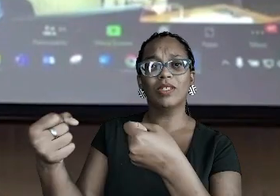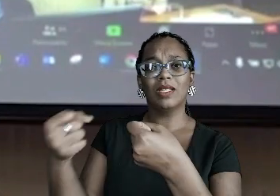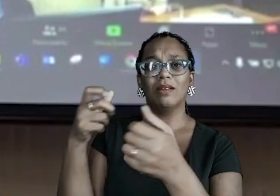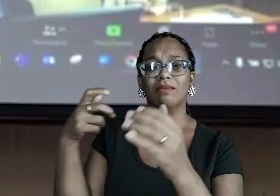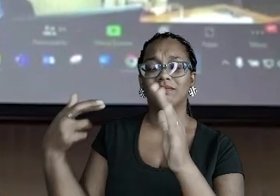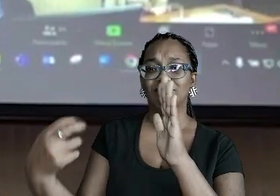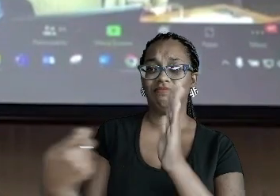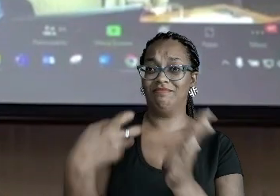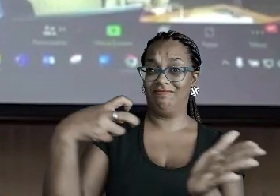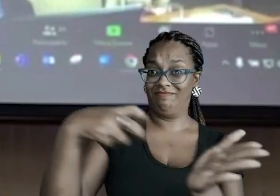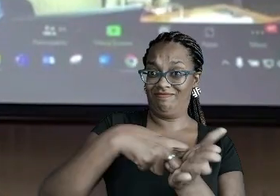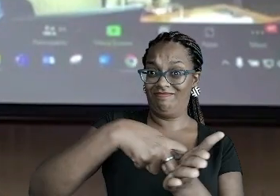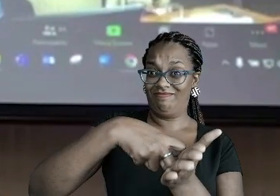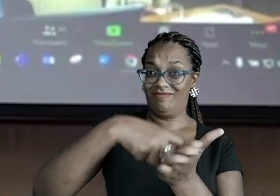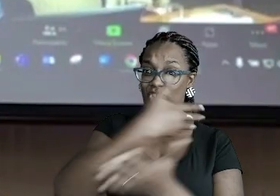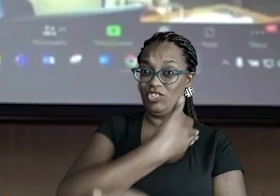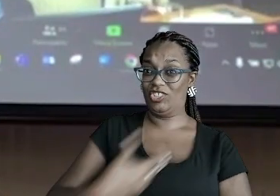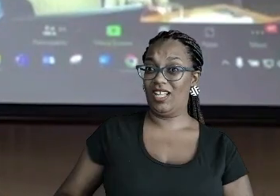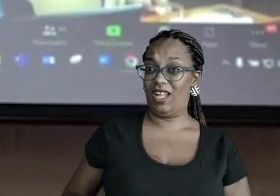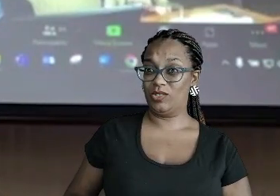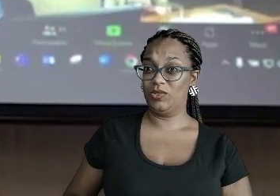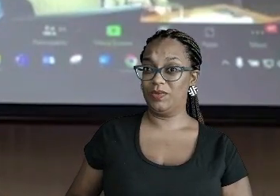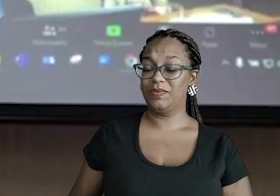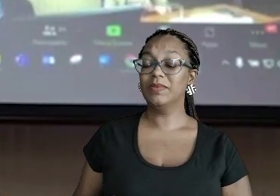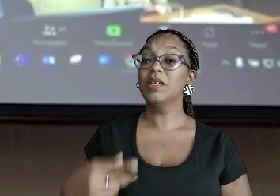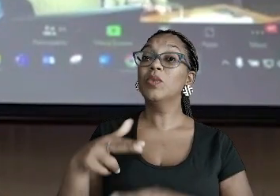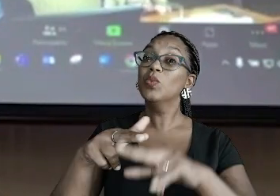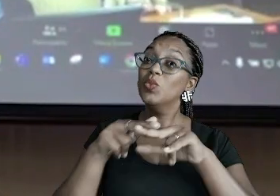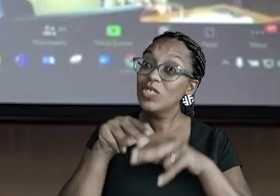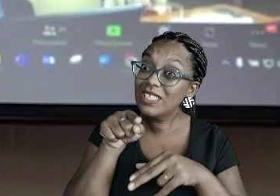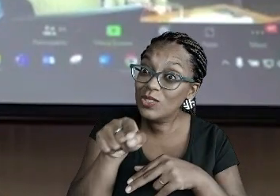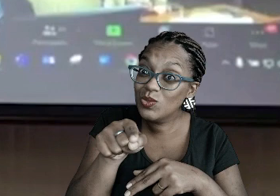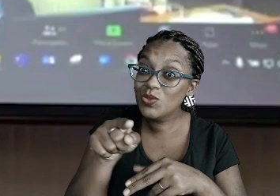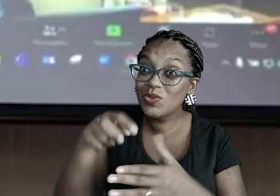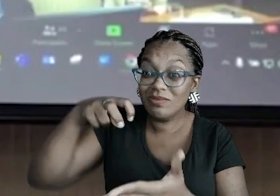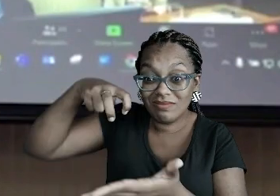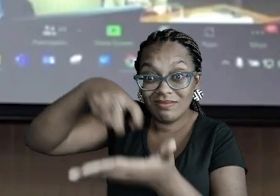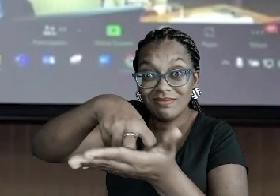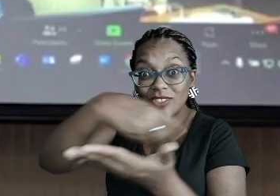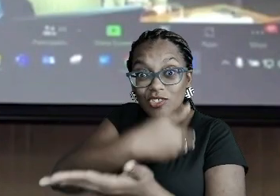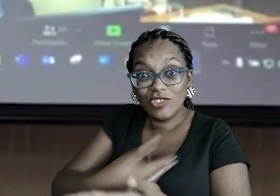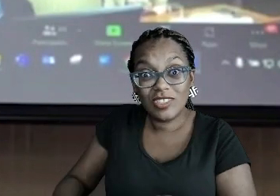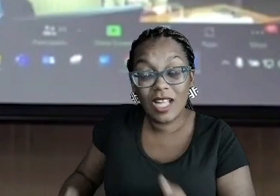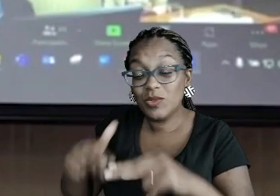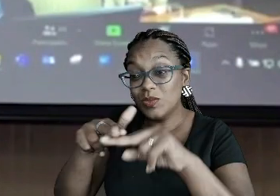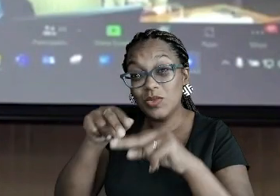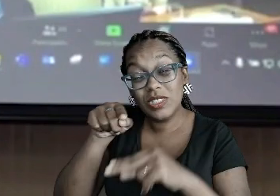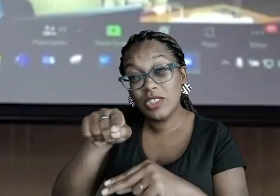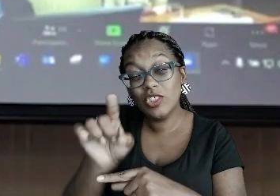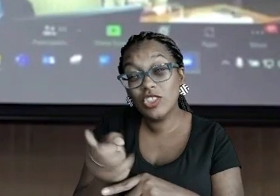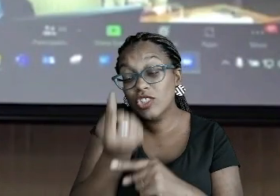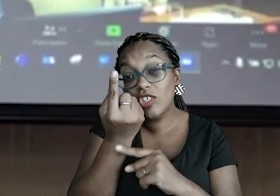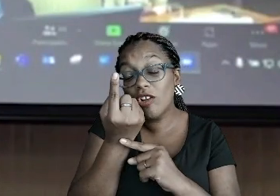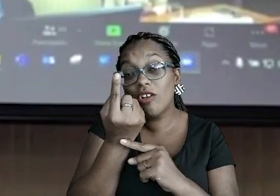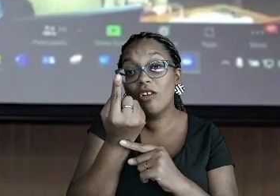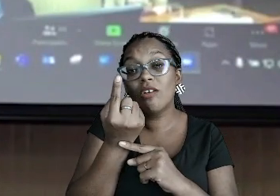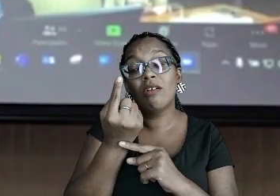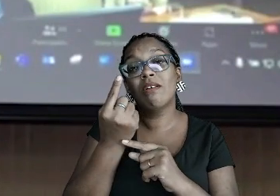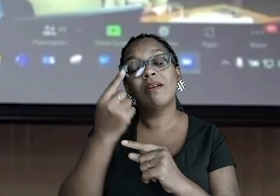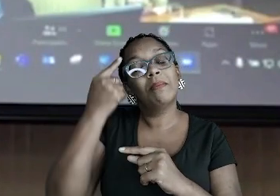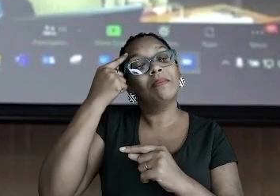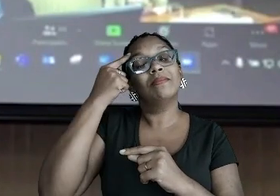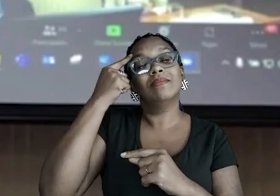punitivo do Estado por isso é só por essa esse elemento sozinho individualmente